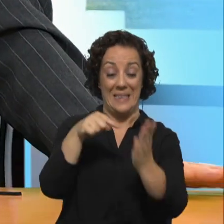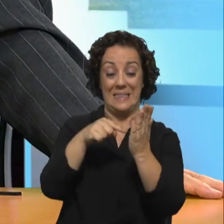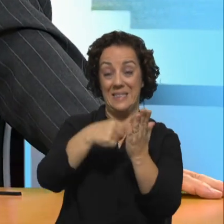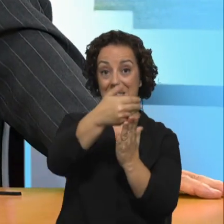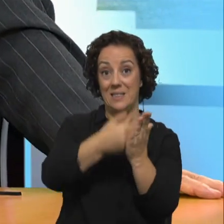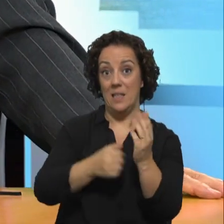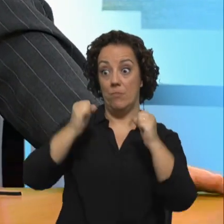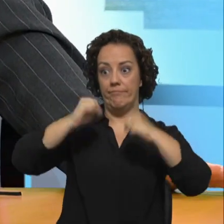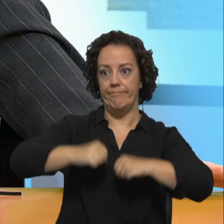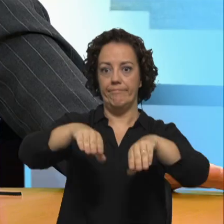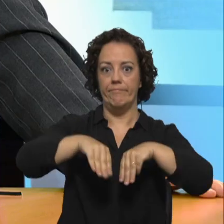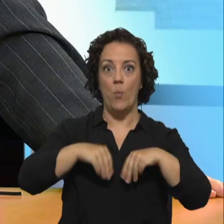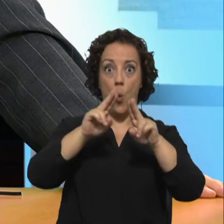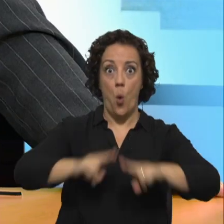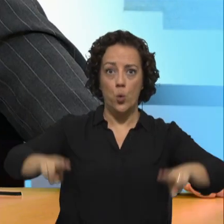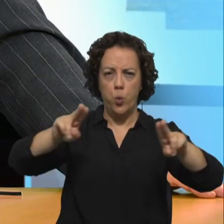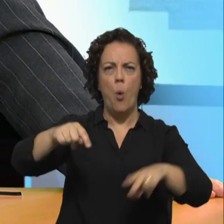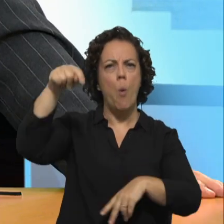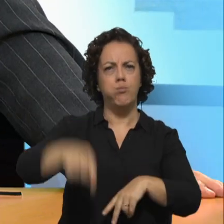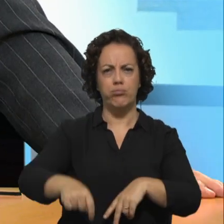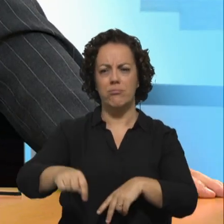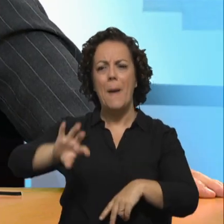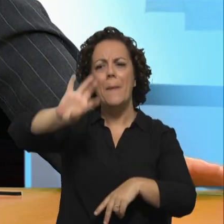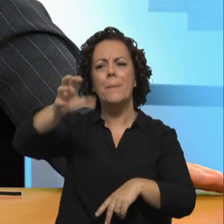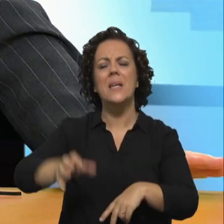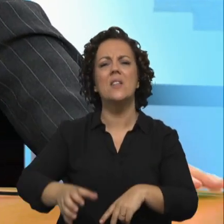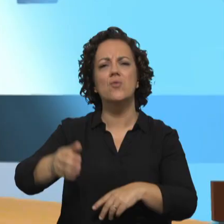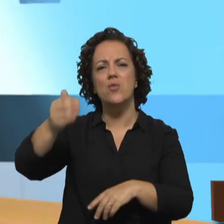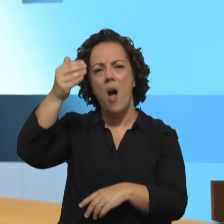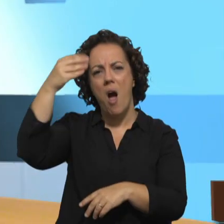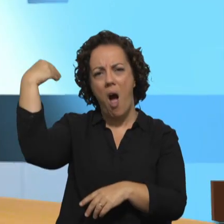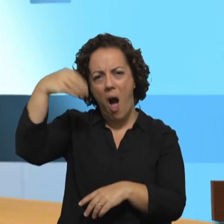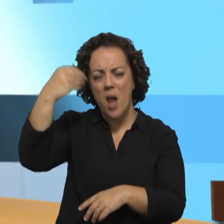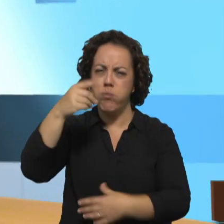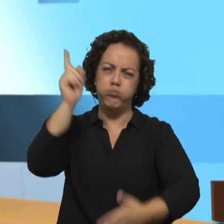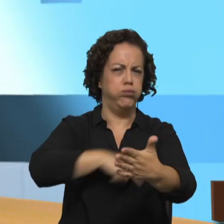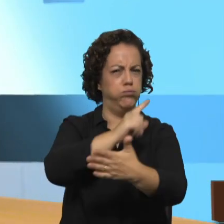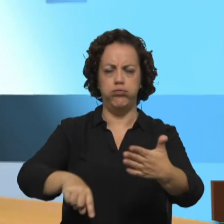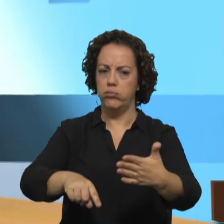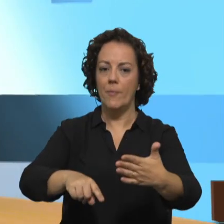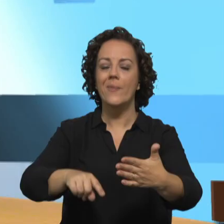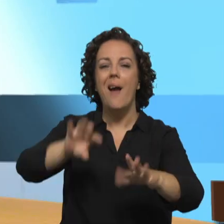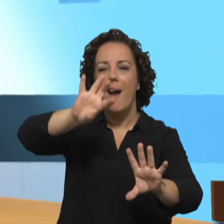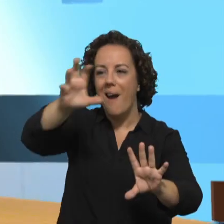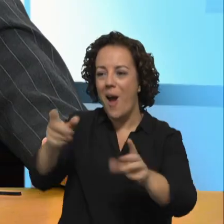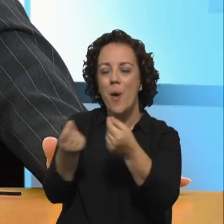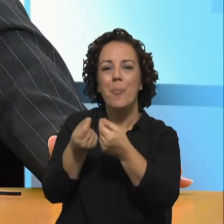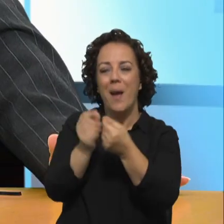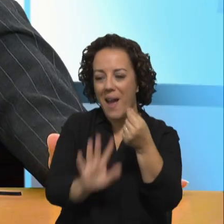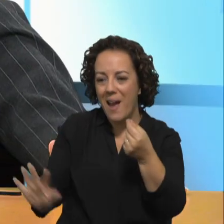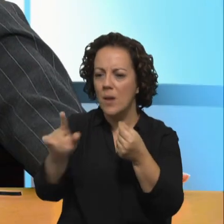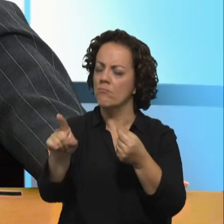pelas Nações Unidas, foi imediatamente rejeitado pelos países árabes. Os países árabes circundantes, porque